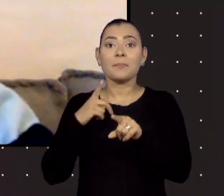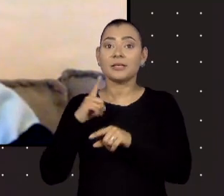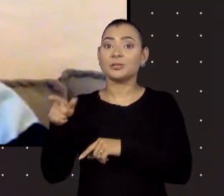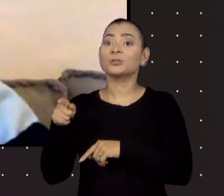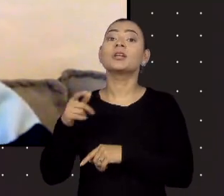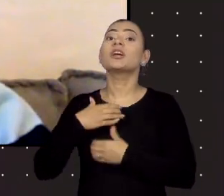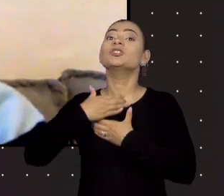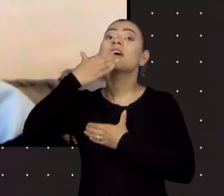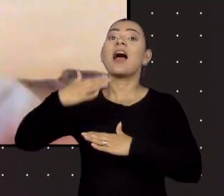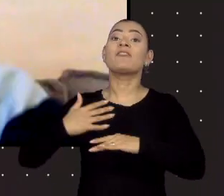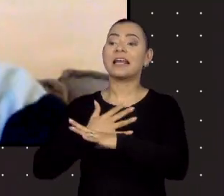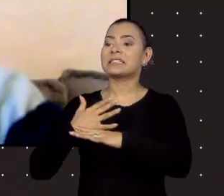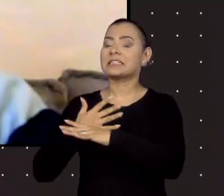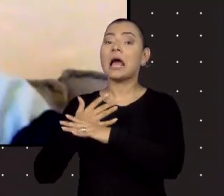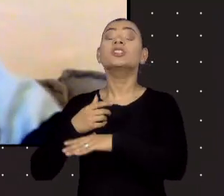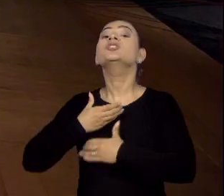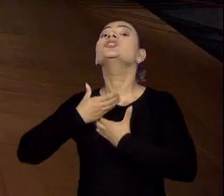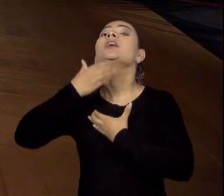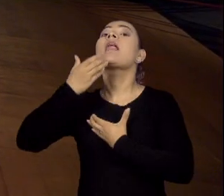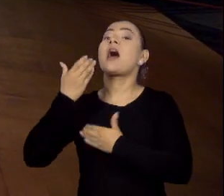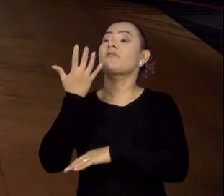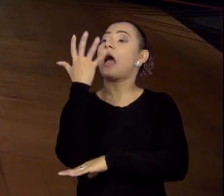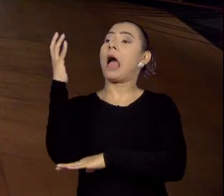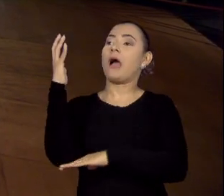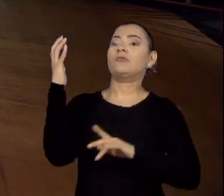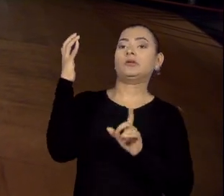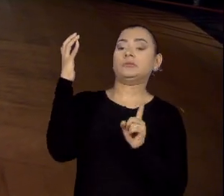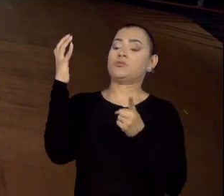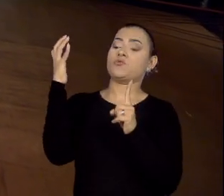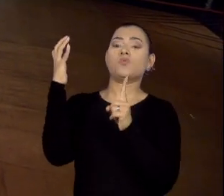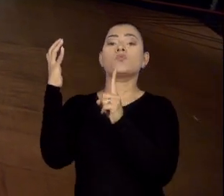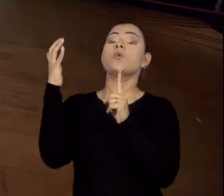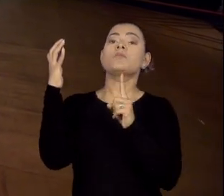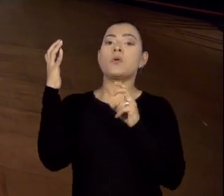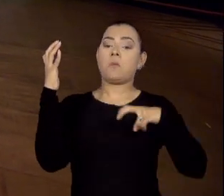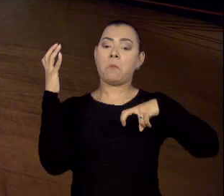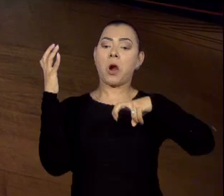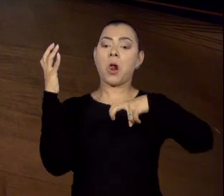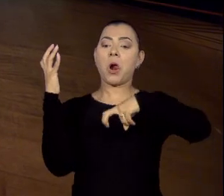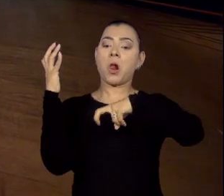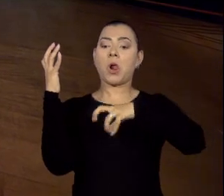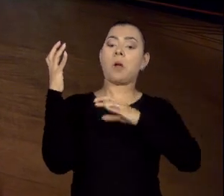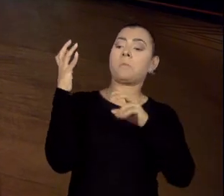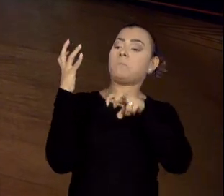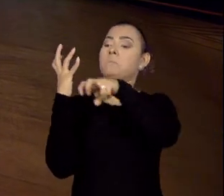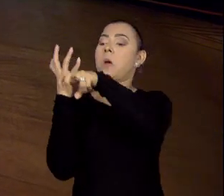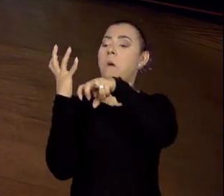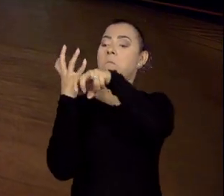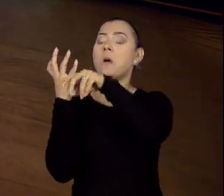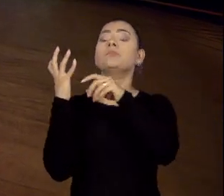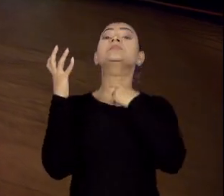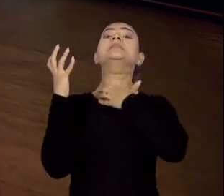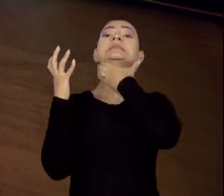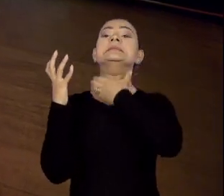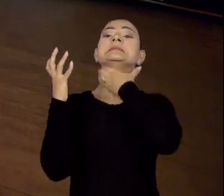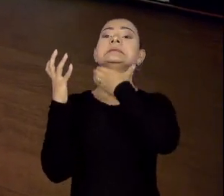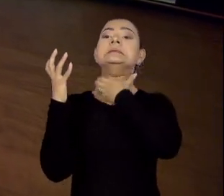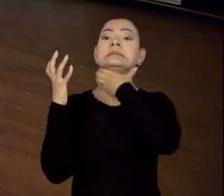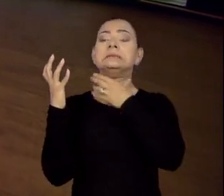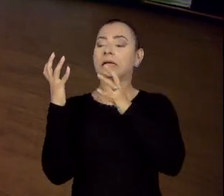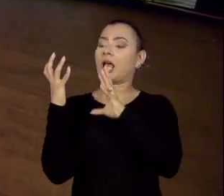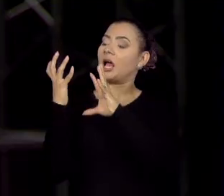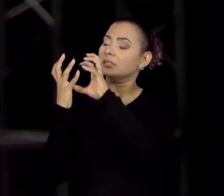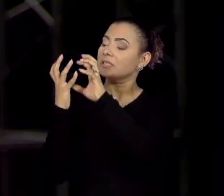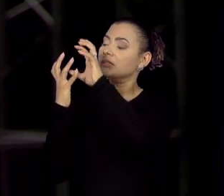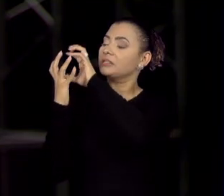elétricos, nas árvores. Araraquara era muito arborizada, e a girafa comendo folhas das árvores, e as